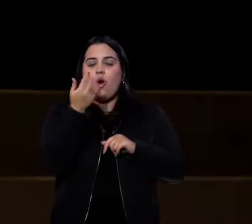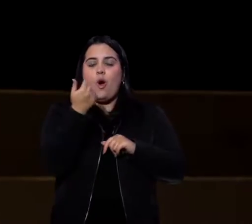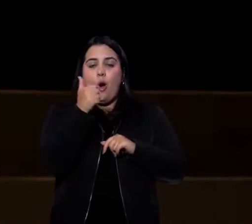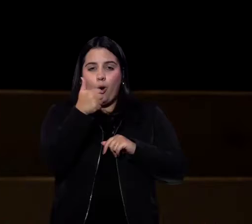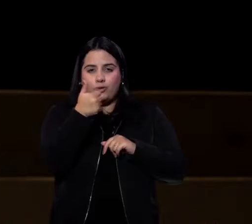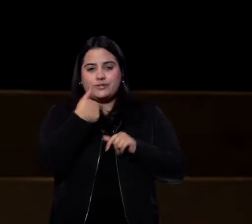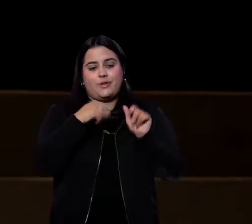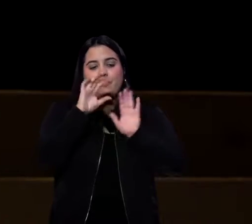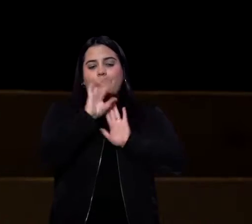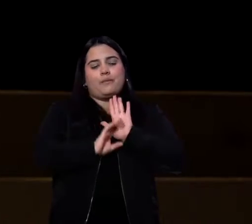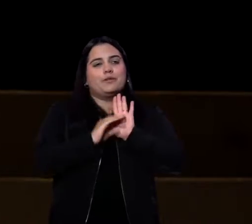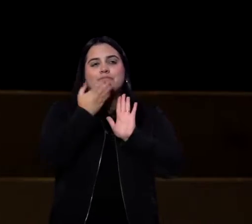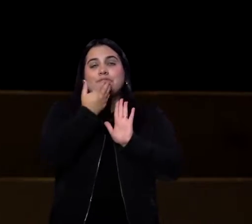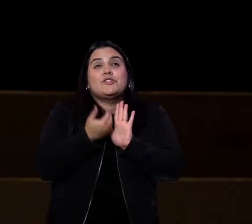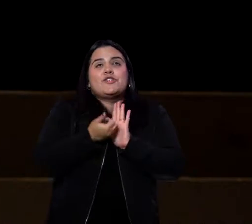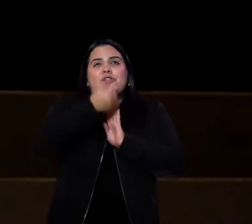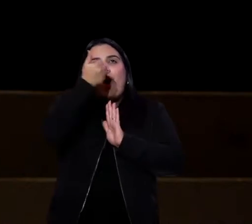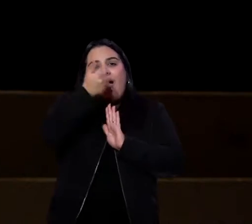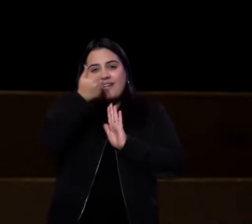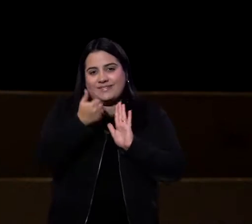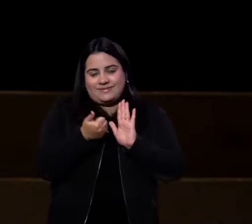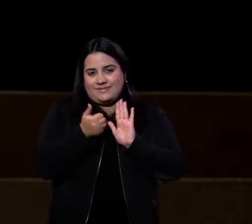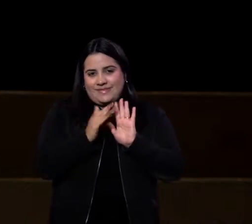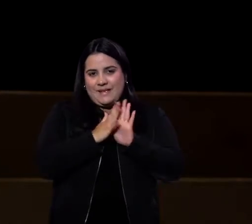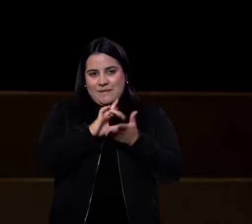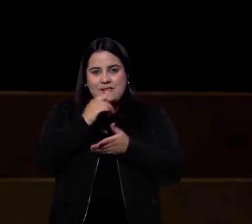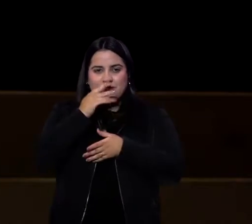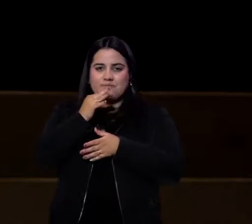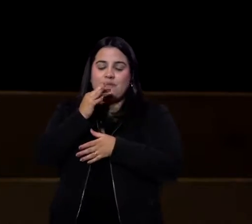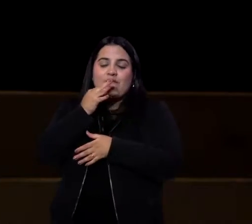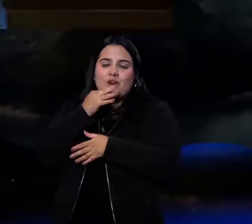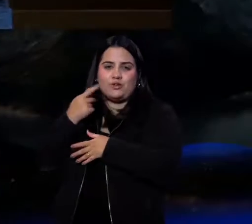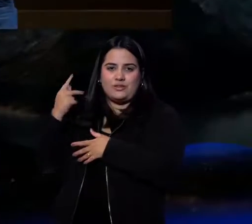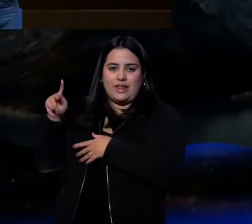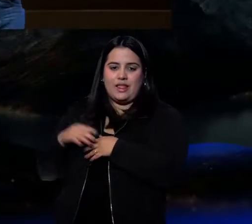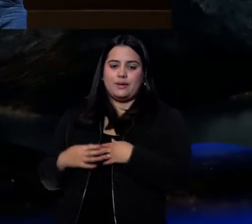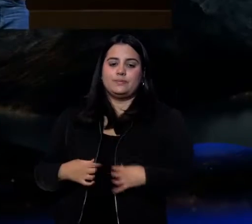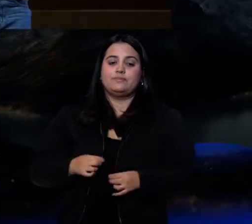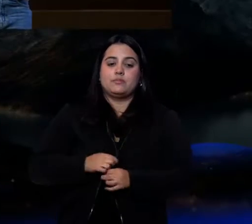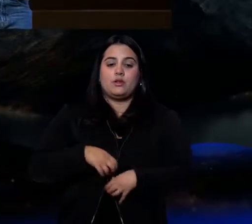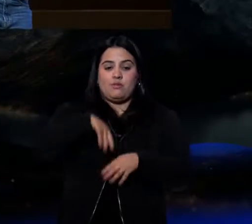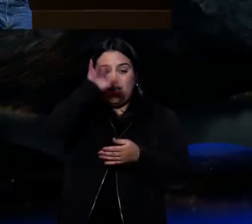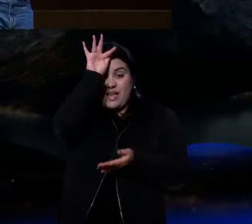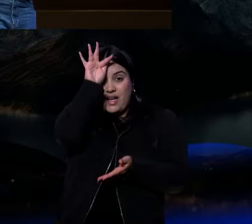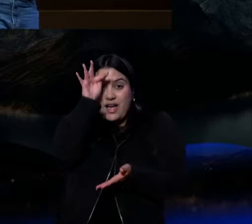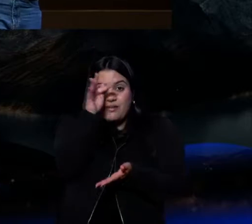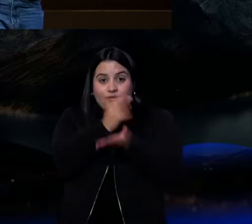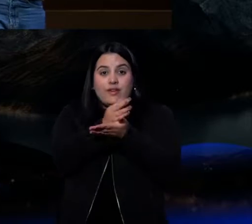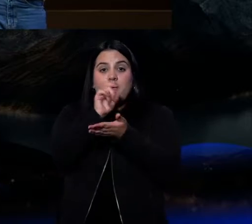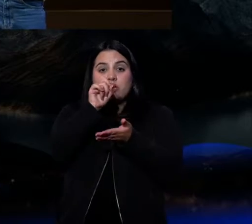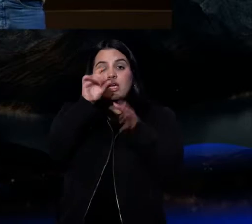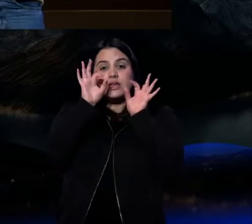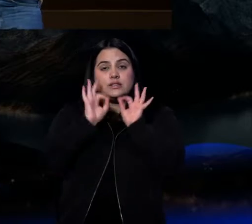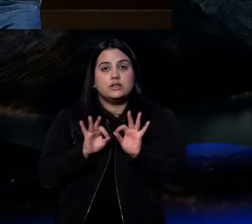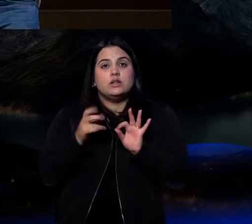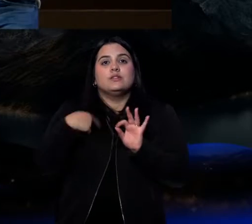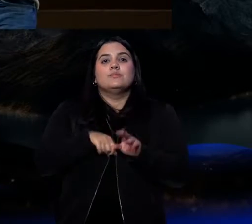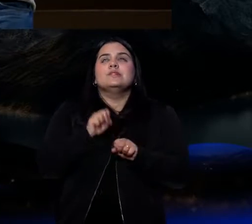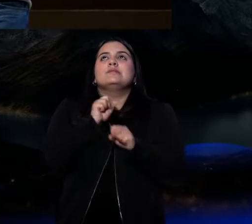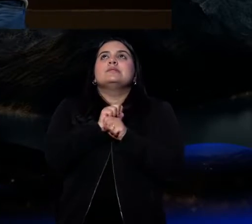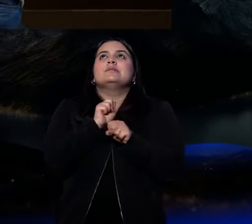preferido da Bíblia. Então, lá em Hebreus 11:1 diz assim: a fé é a certeza daquilo que esperamos e a prova das coisas que não